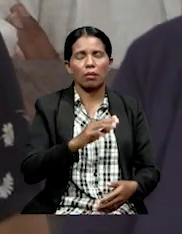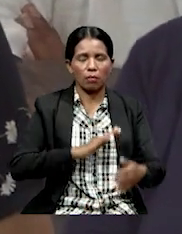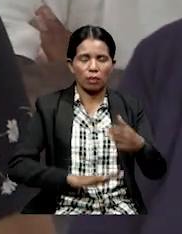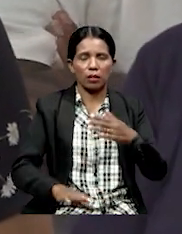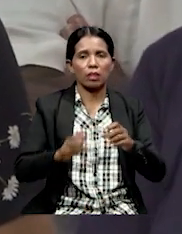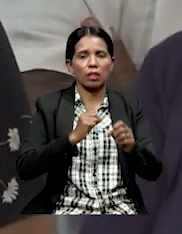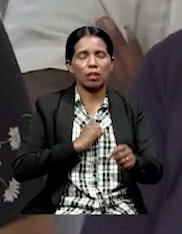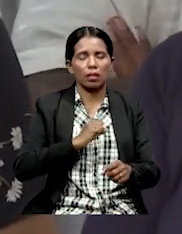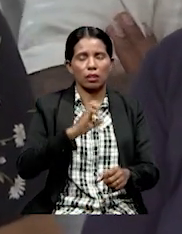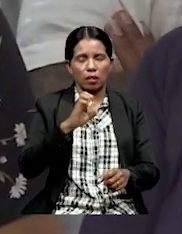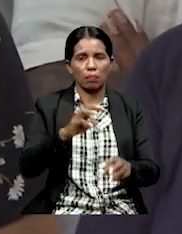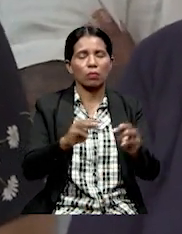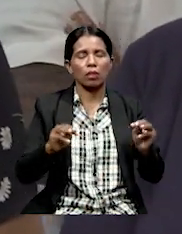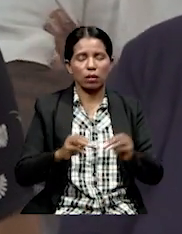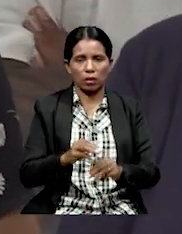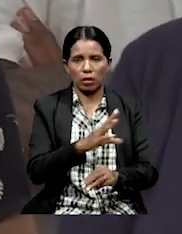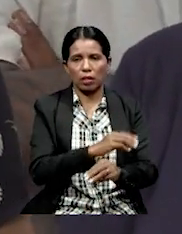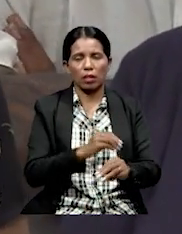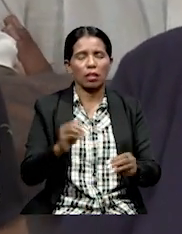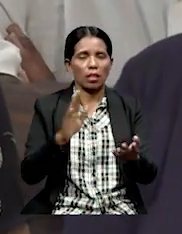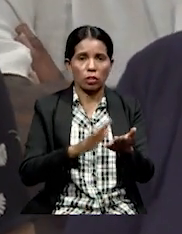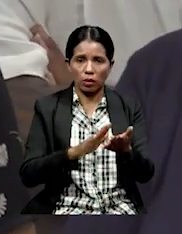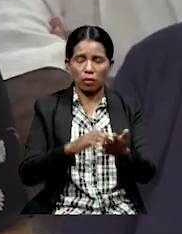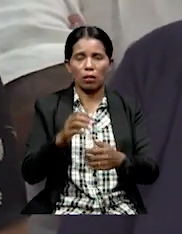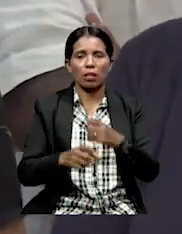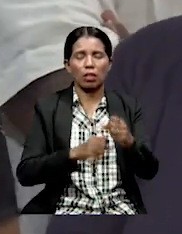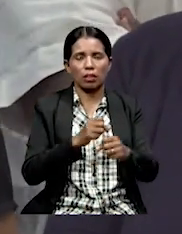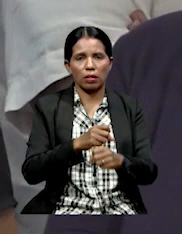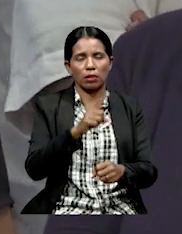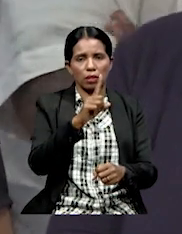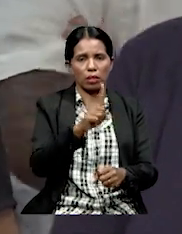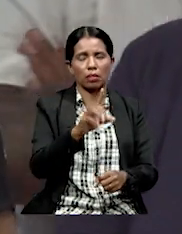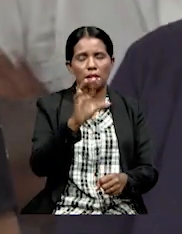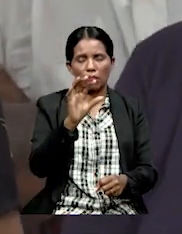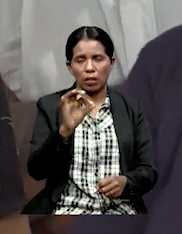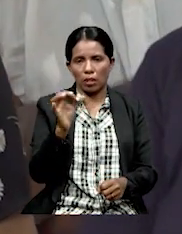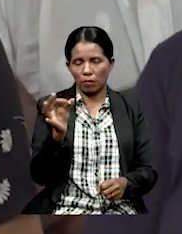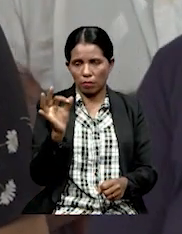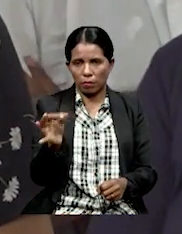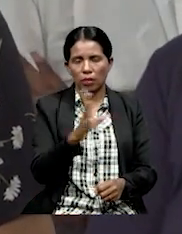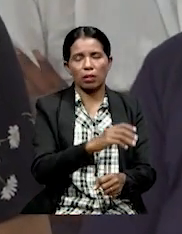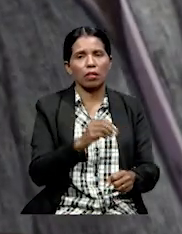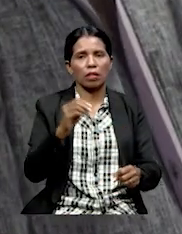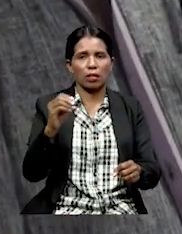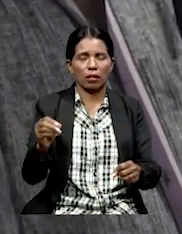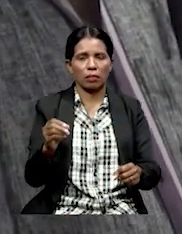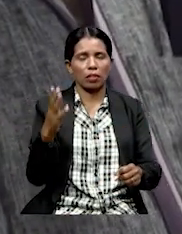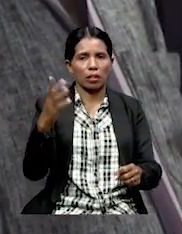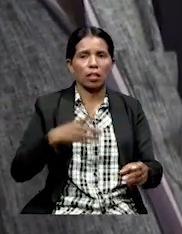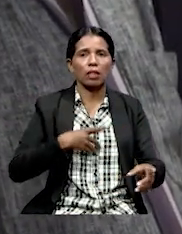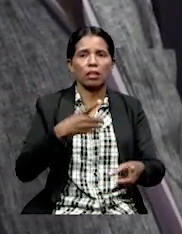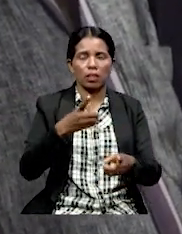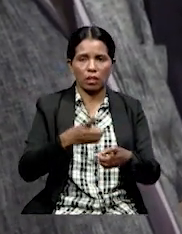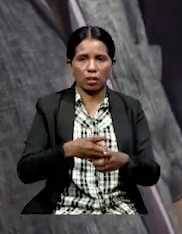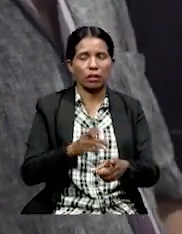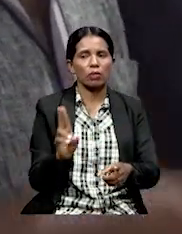Manufahim. Saudosa a rua escola primária ia tina ringuida atu sia walo nulo, no remata a licenciatura e a área de Direito da